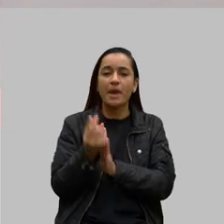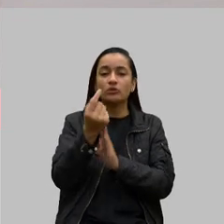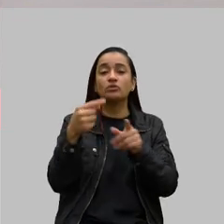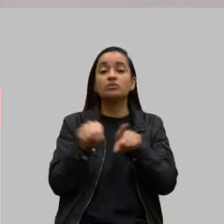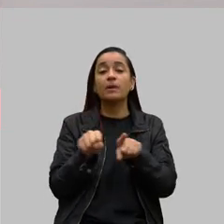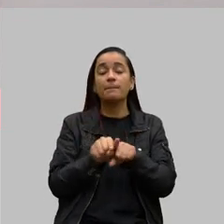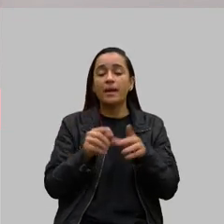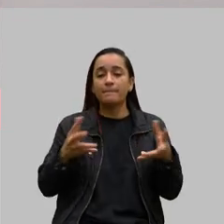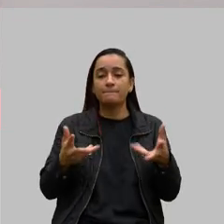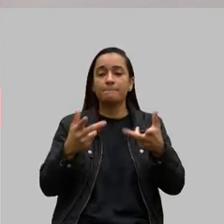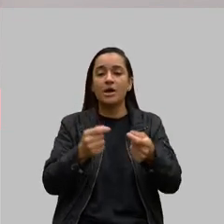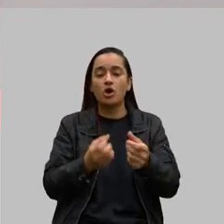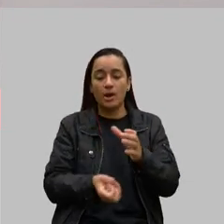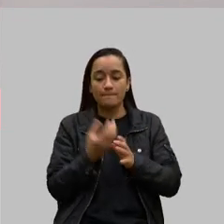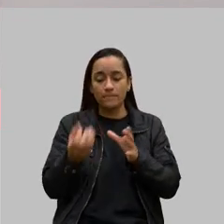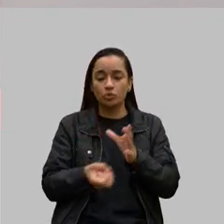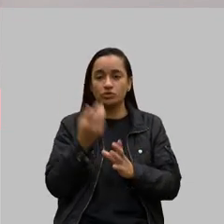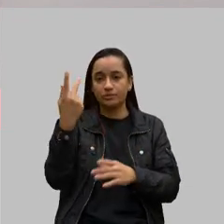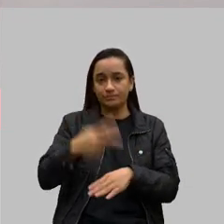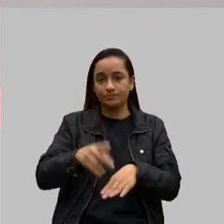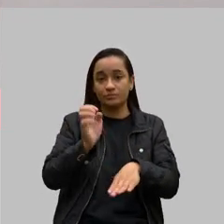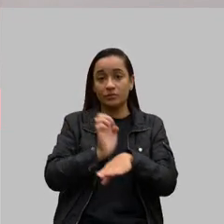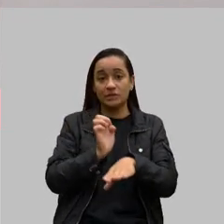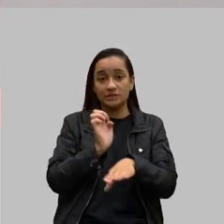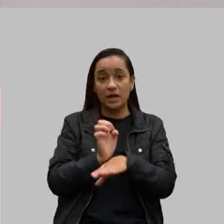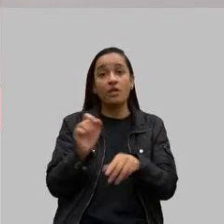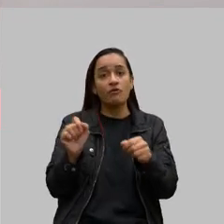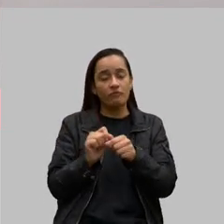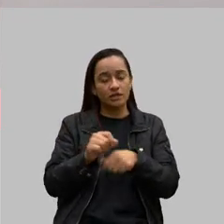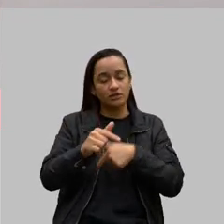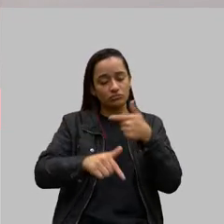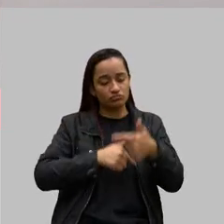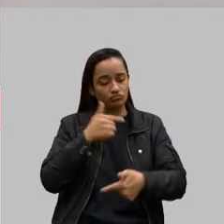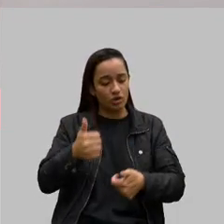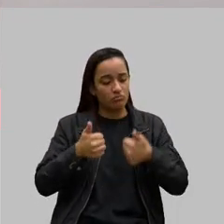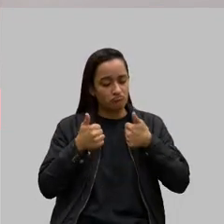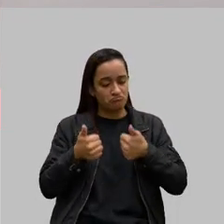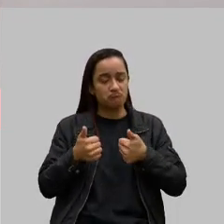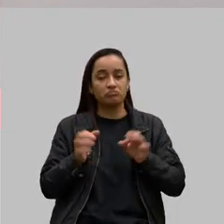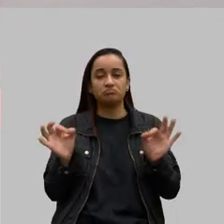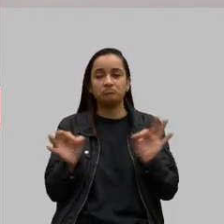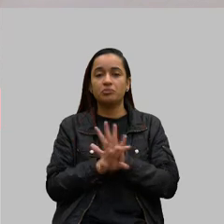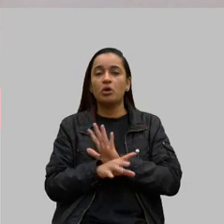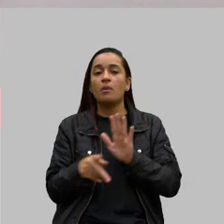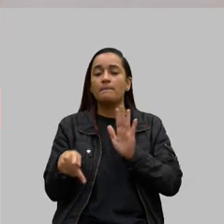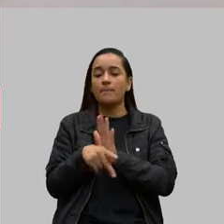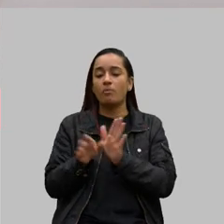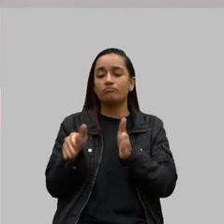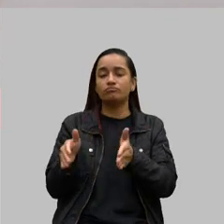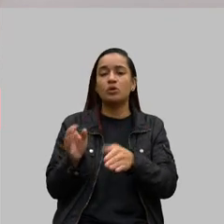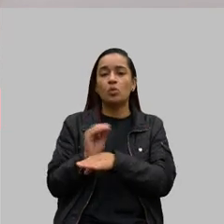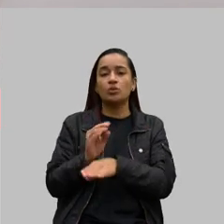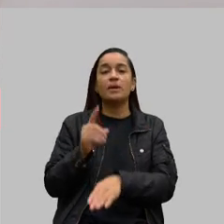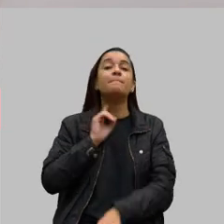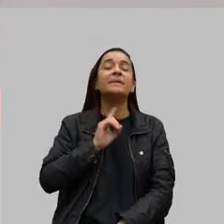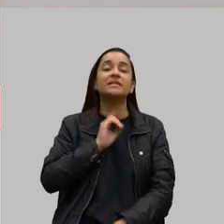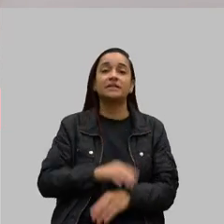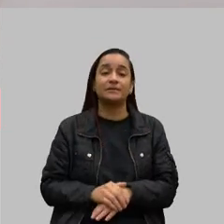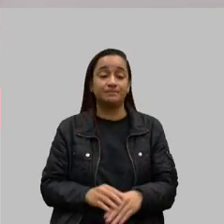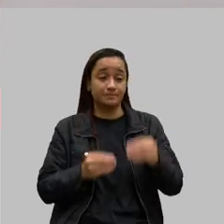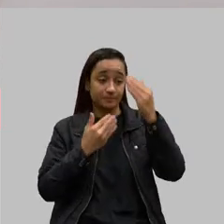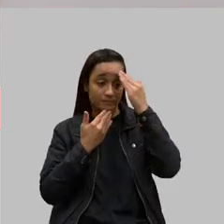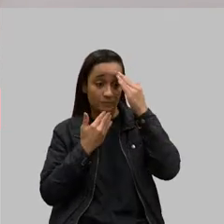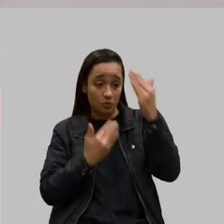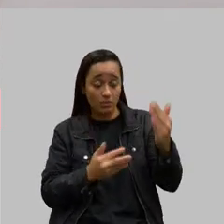produção do nosso Estado Sem dúvida fazendo um grande trabalho eh em pró de Minas Gerais agradecendo ao Rodrigo mais uma